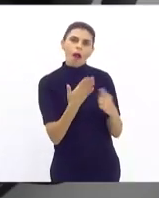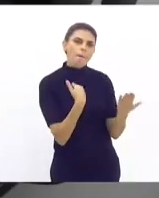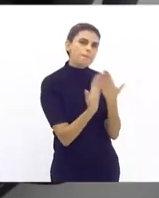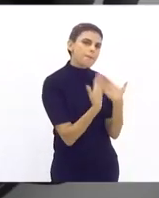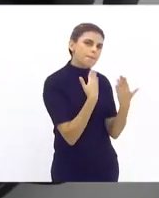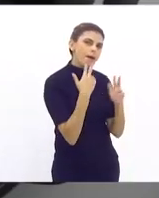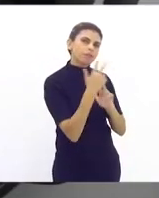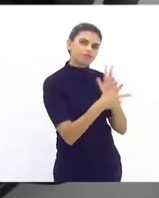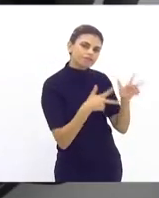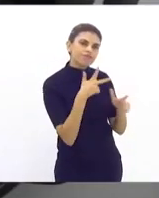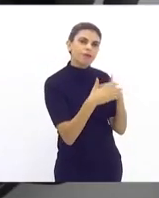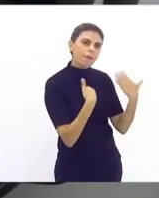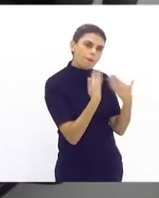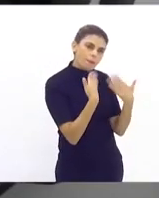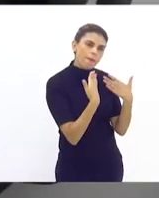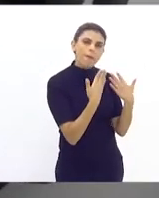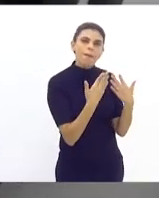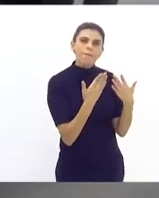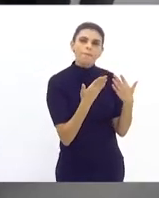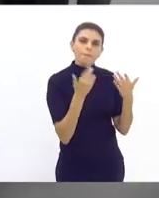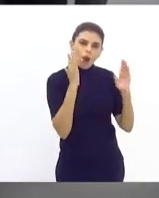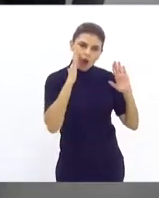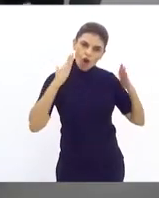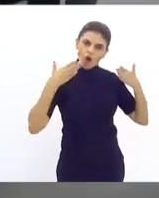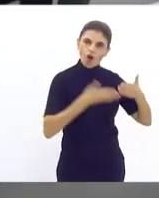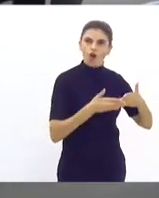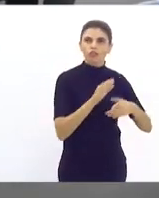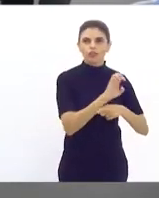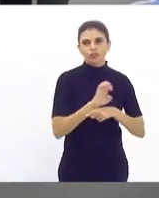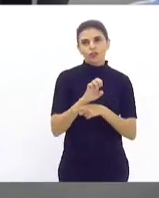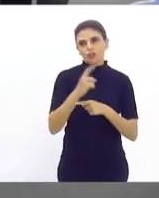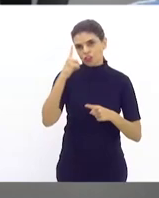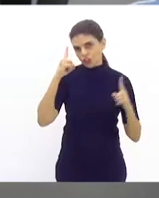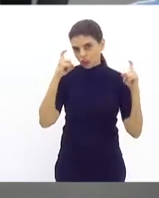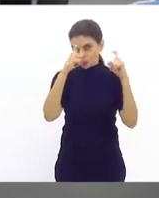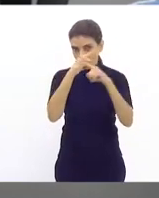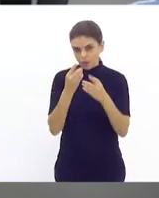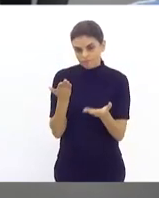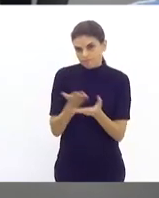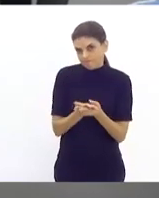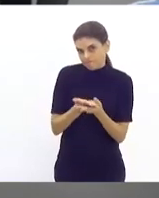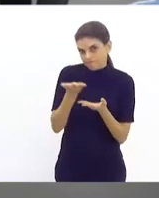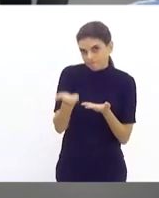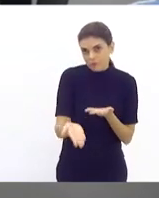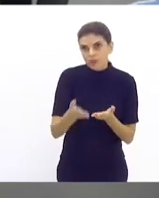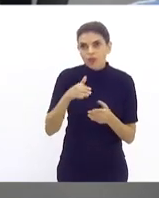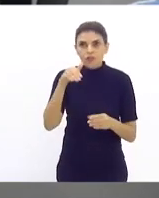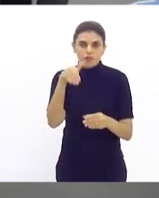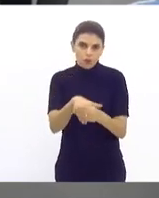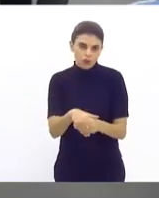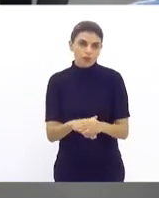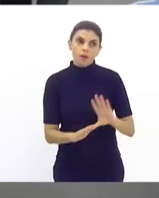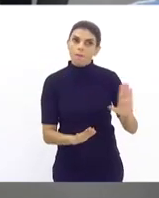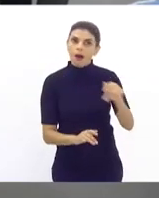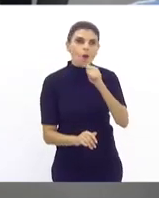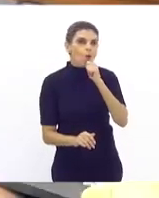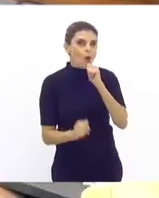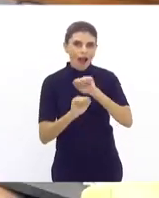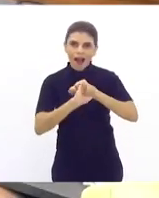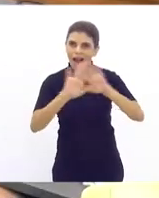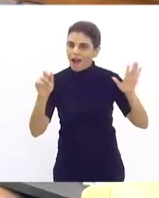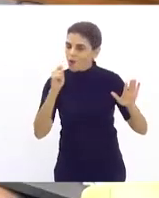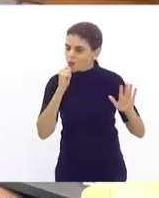para delimitar melhor, né? Aí a dificuldade quando a gente encaminha a votação, mas... Mas não especifica aqui